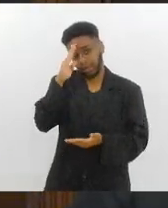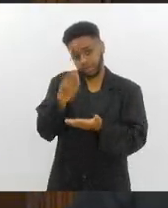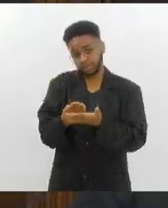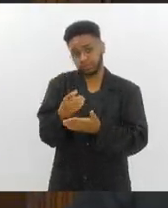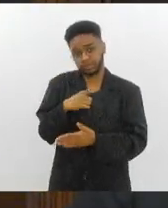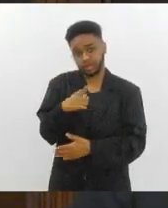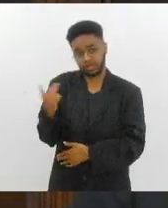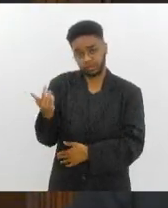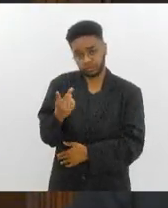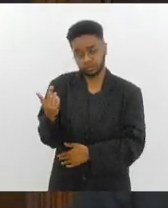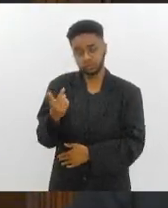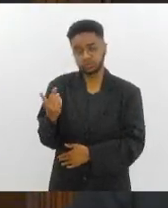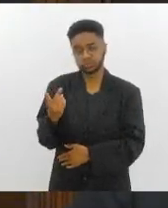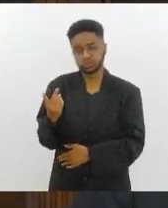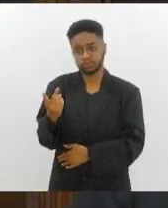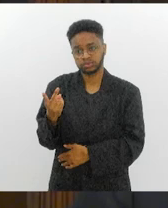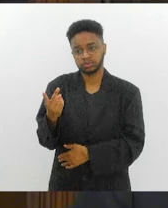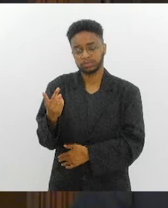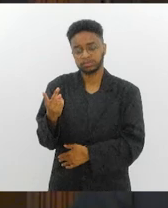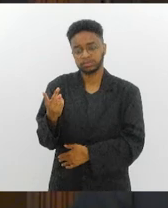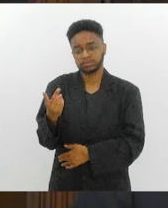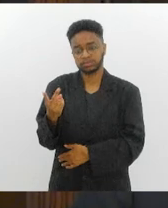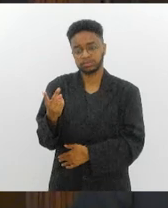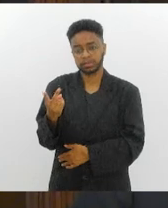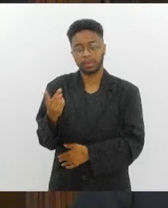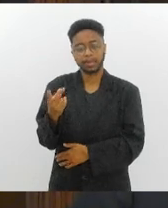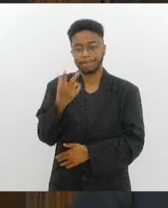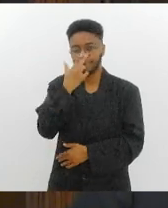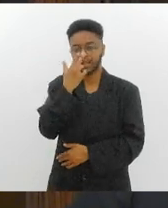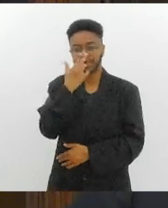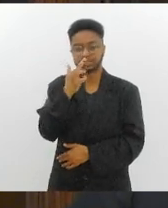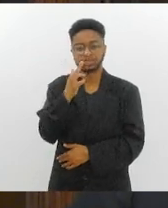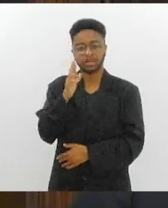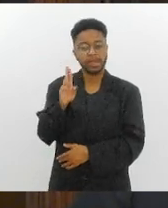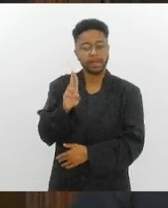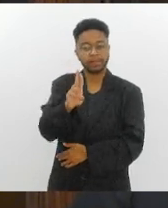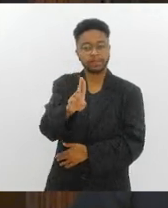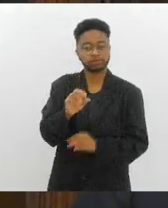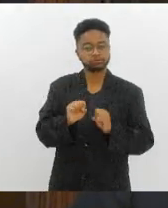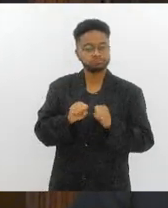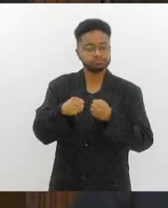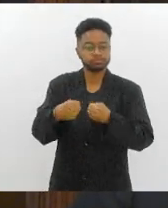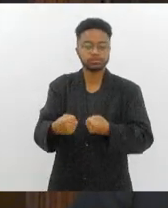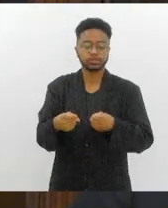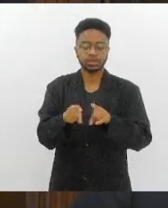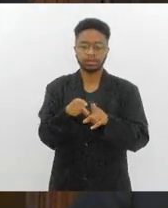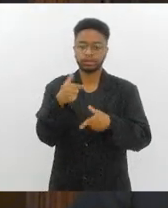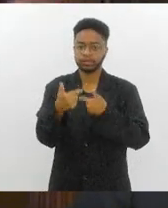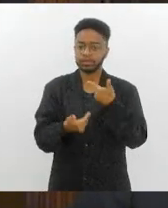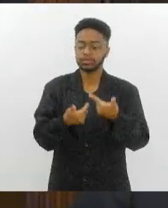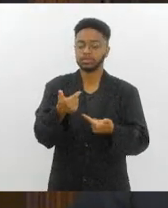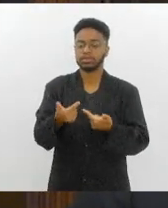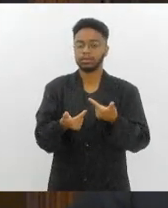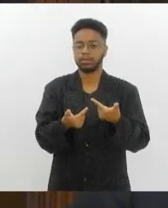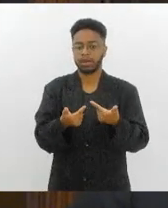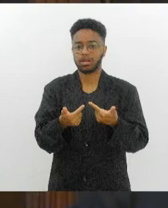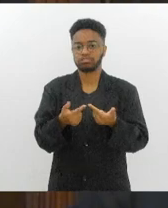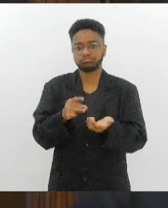João Elias Kolke, né, que representa muito o empenho e o trabalho que de